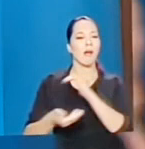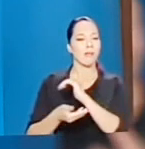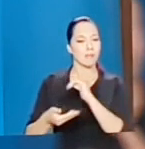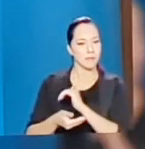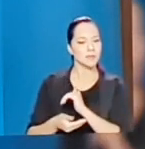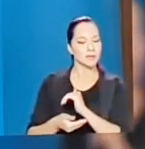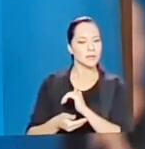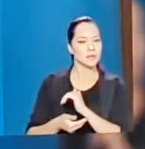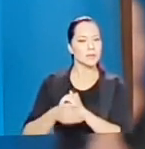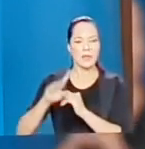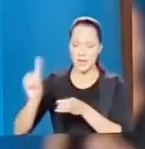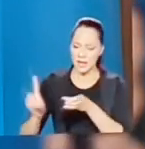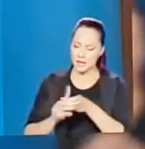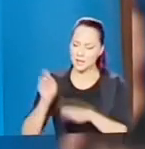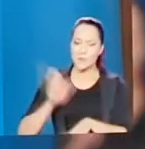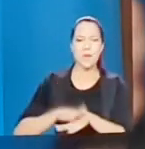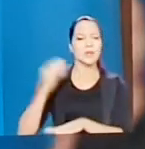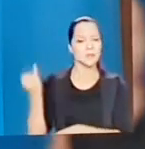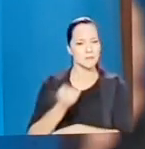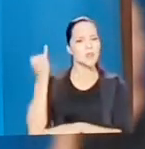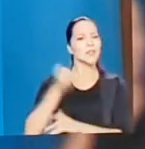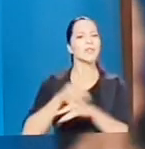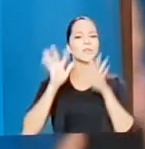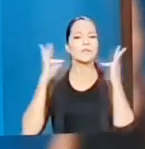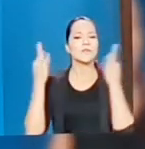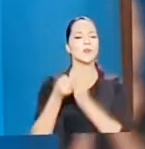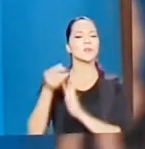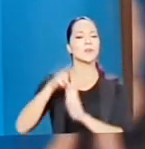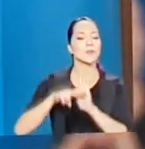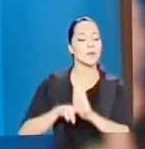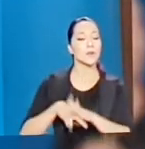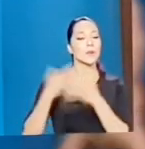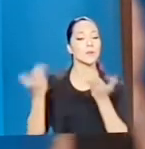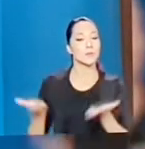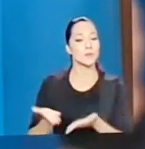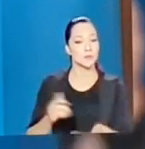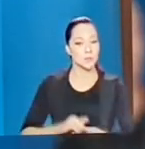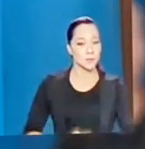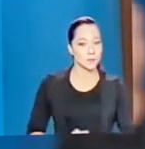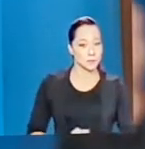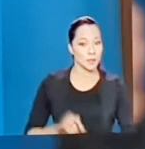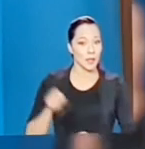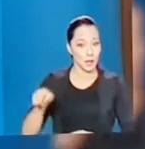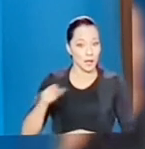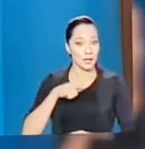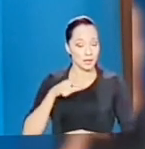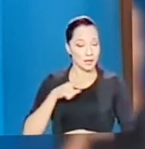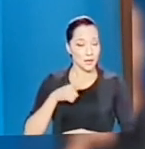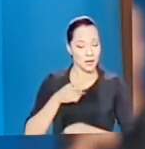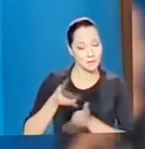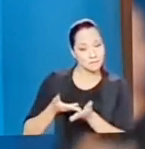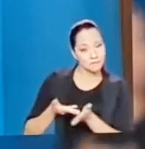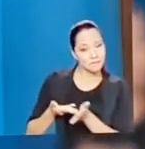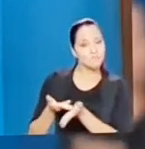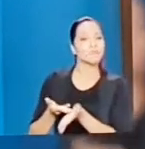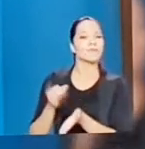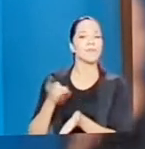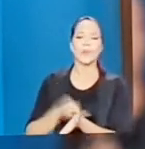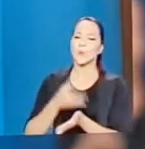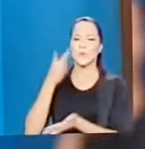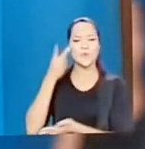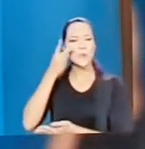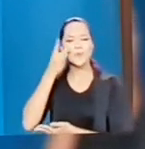mais importantes fóruns regulatórios da atualidade, deram a essa estirpe um testemunho